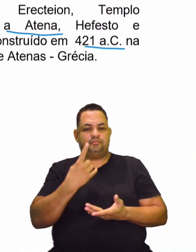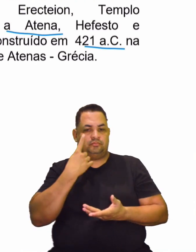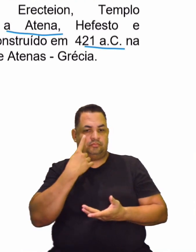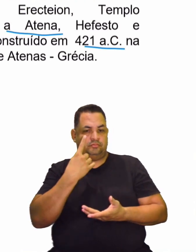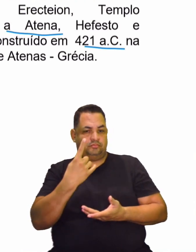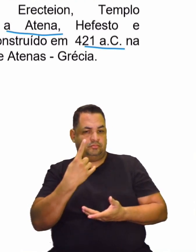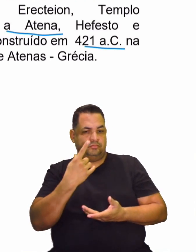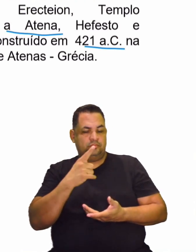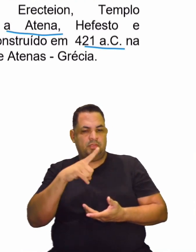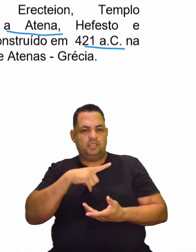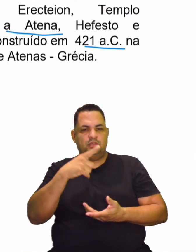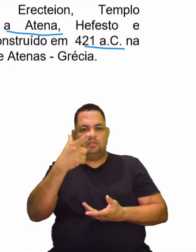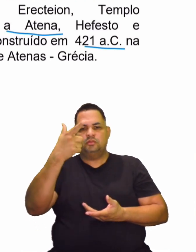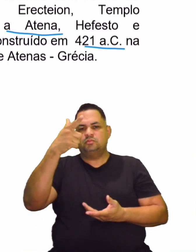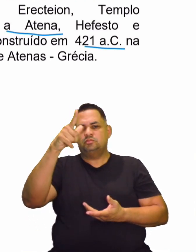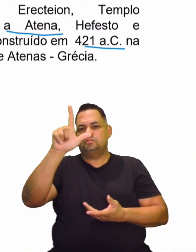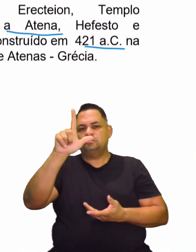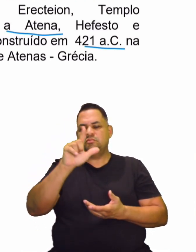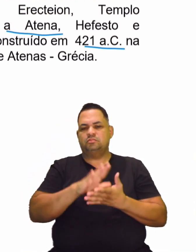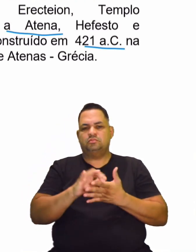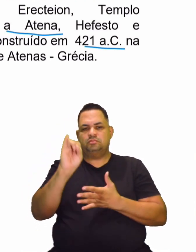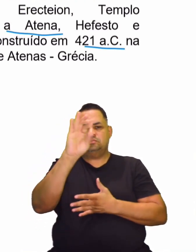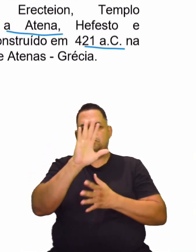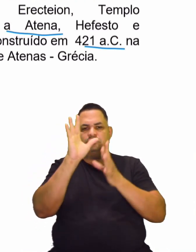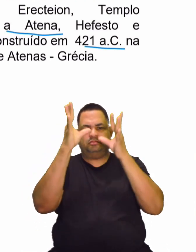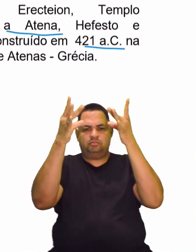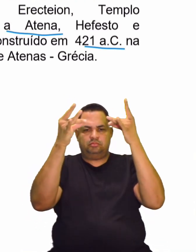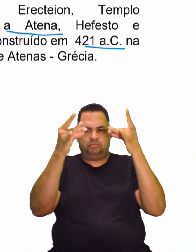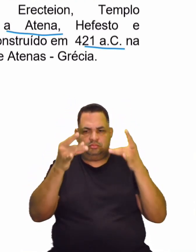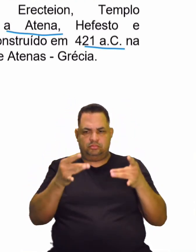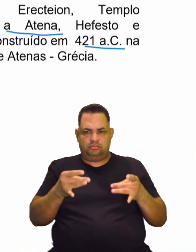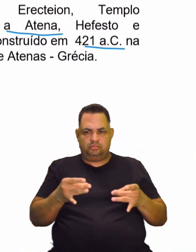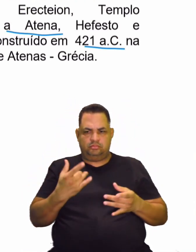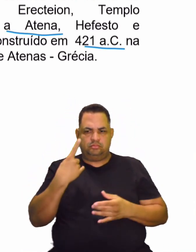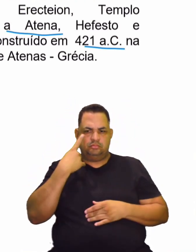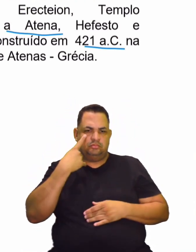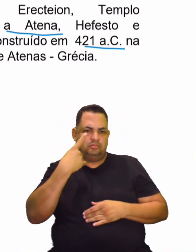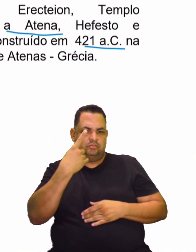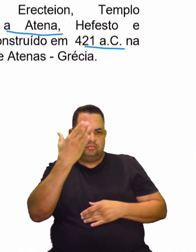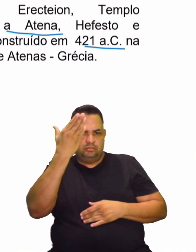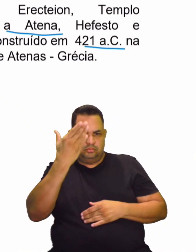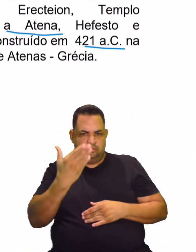outras imagens, mas eles detalhavam muito essas